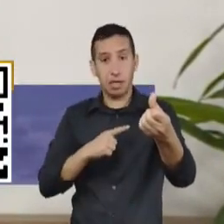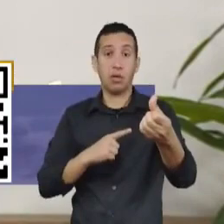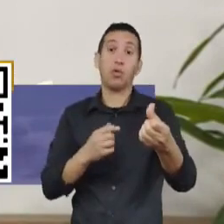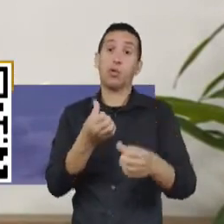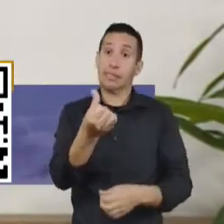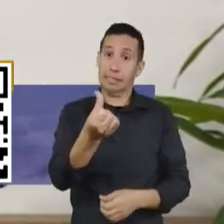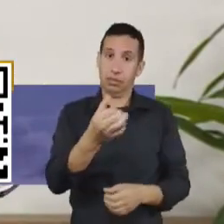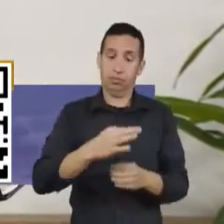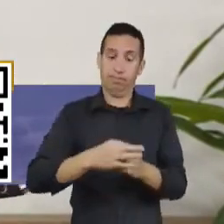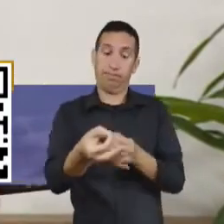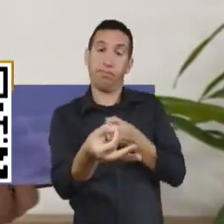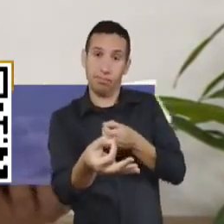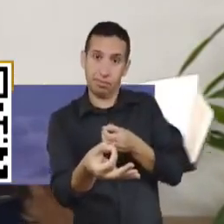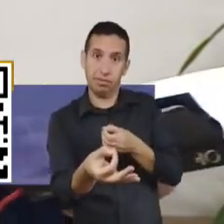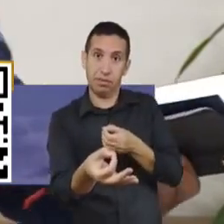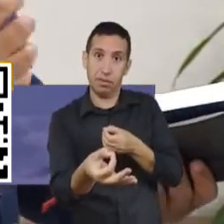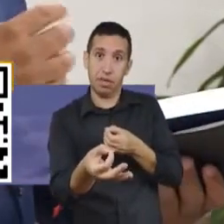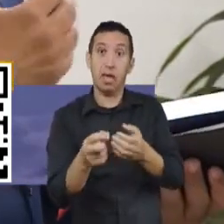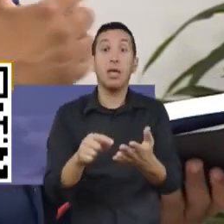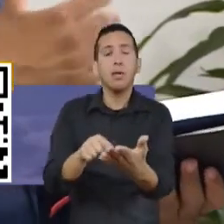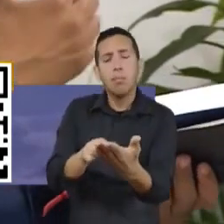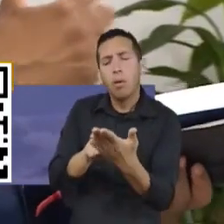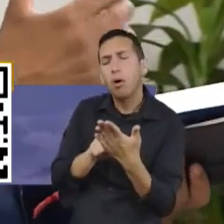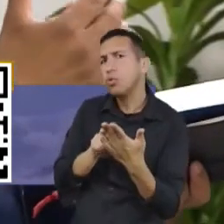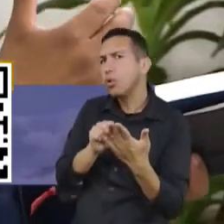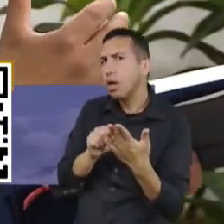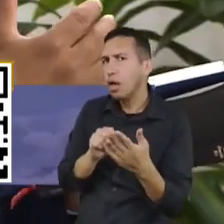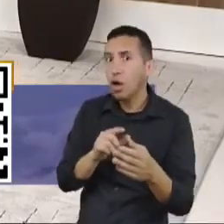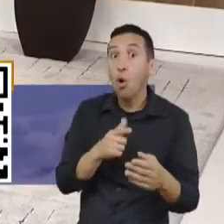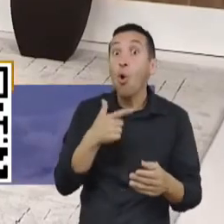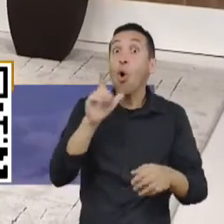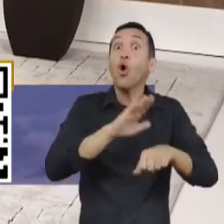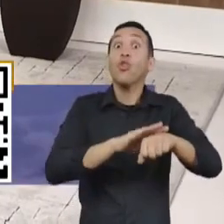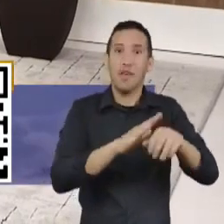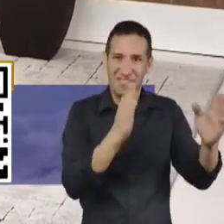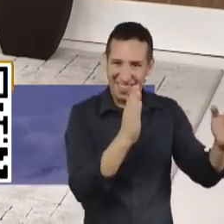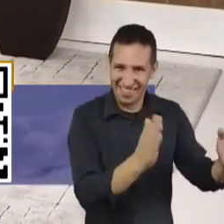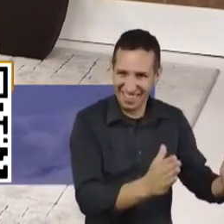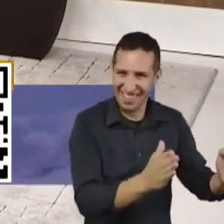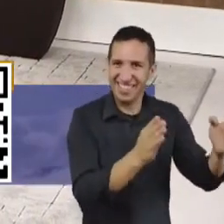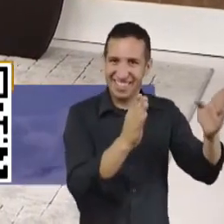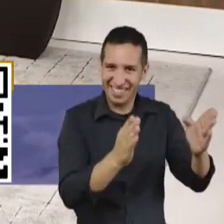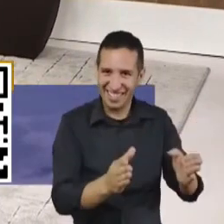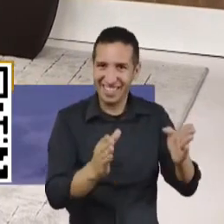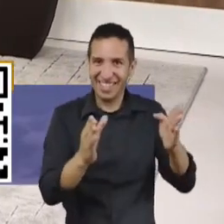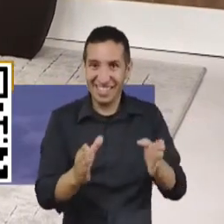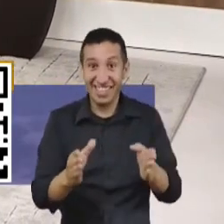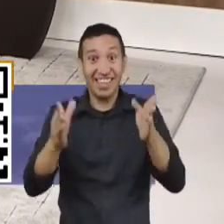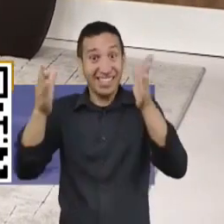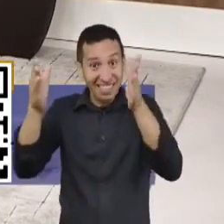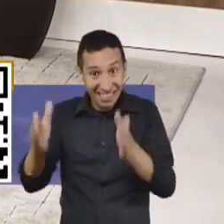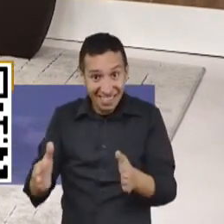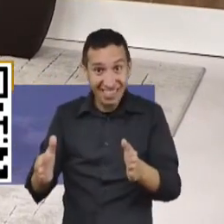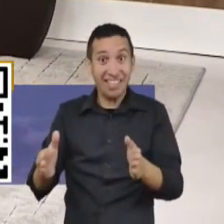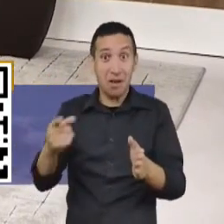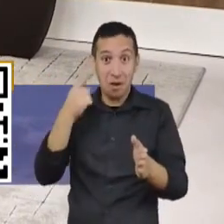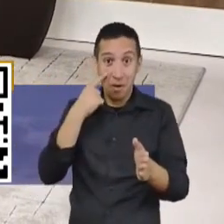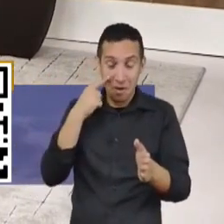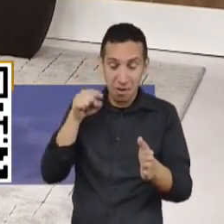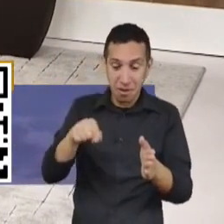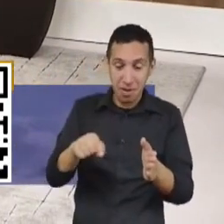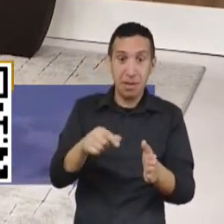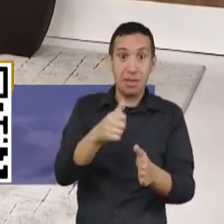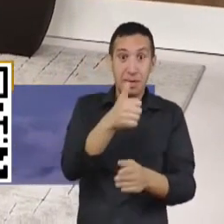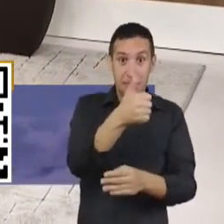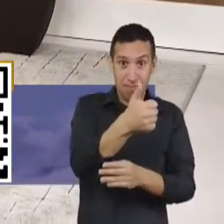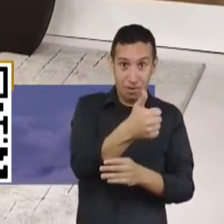o quinto perdão sexto selo que mostra para nós esse período é aqui que mostra para nós esse